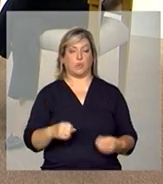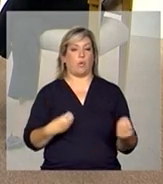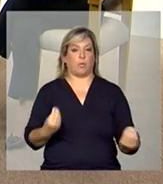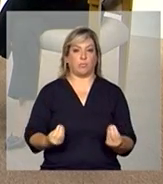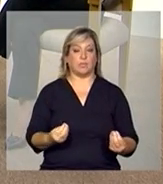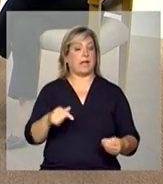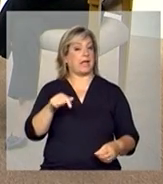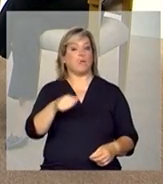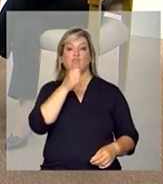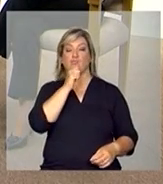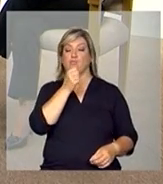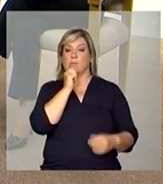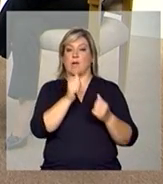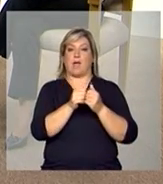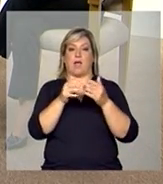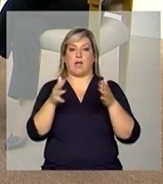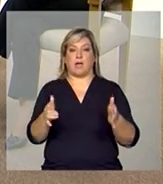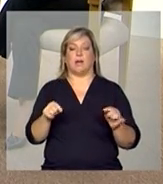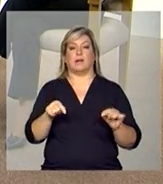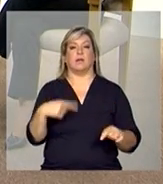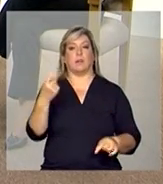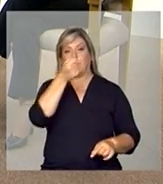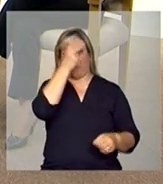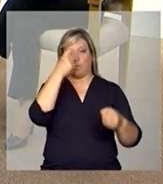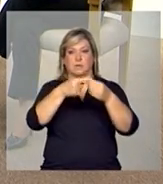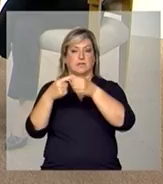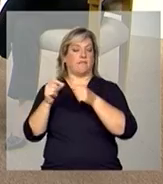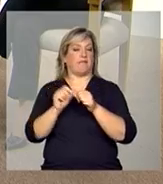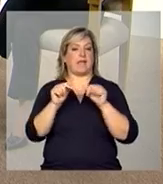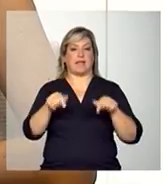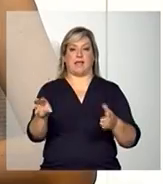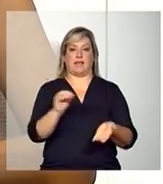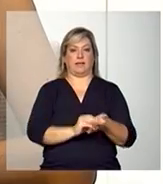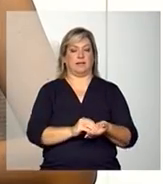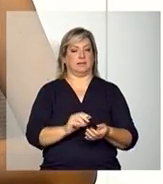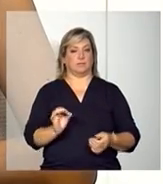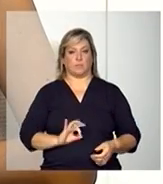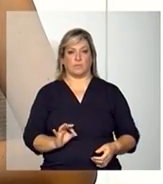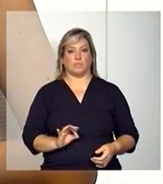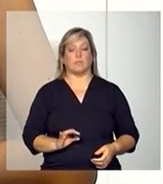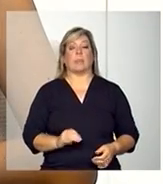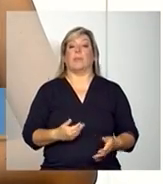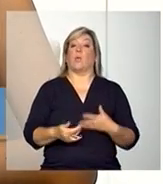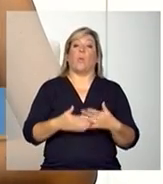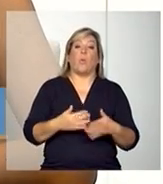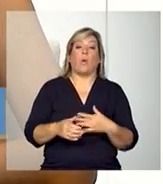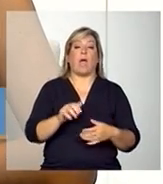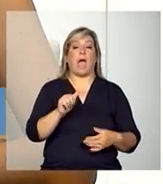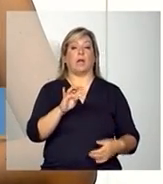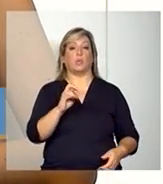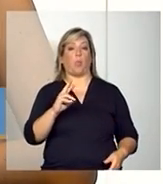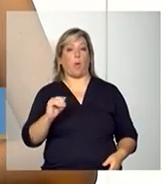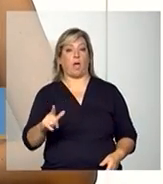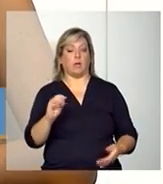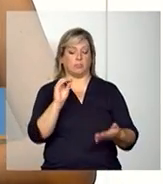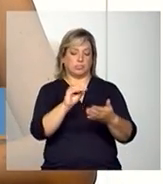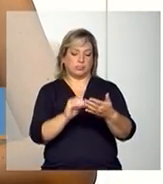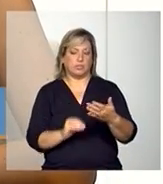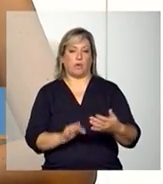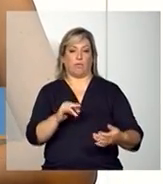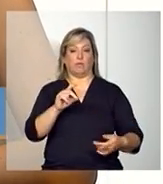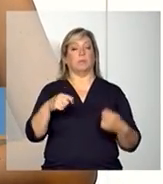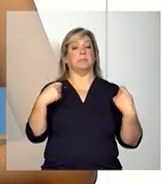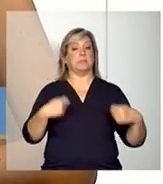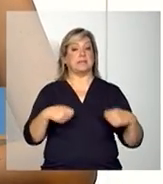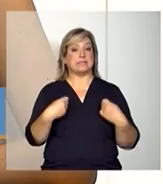está aberto para que os municípios façam esse cadastro então qualquer atualização no cadastro do fundo é necessário enviar o